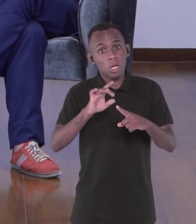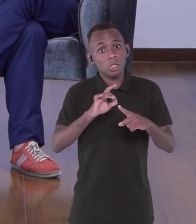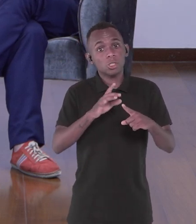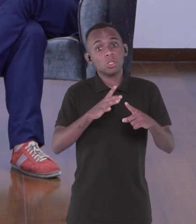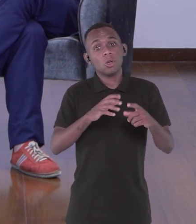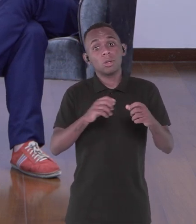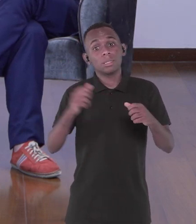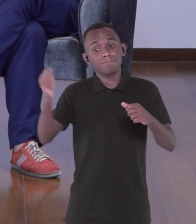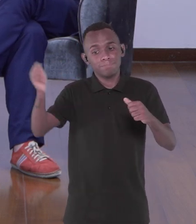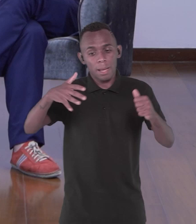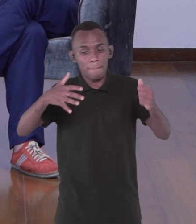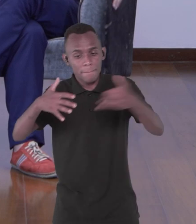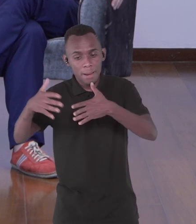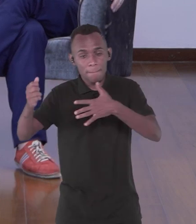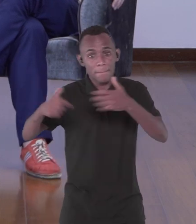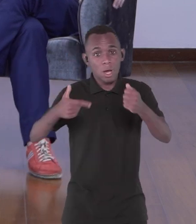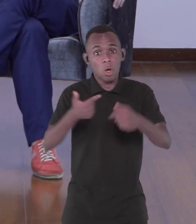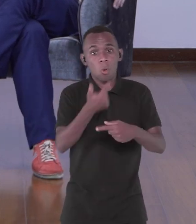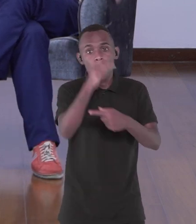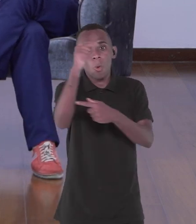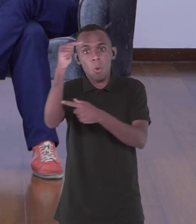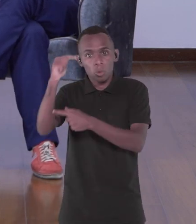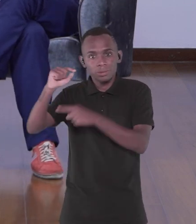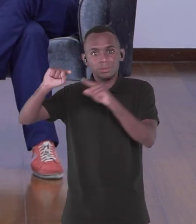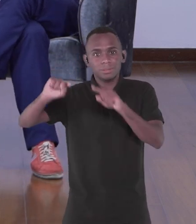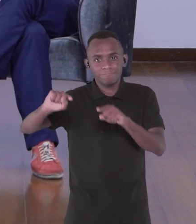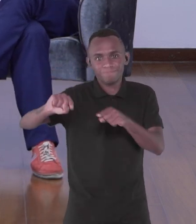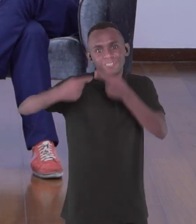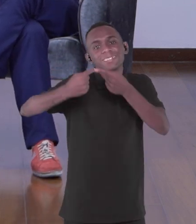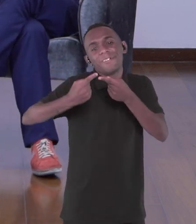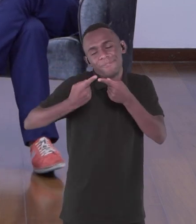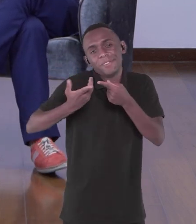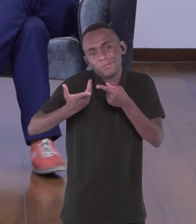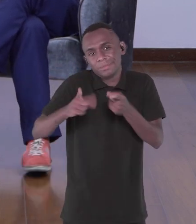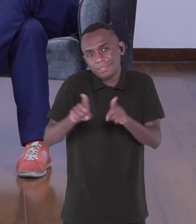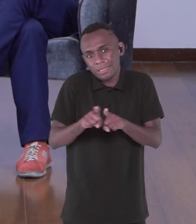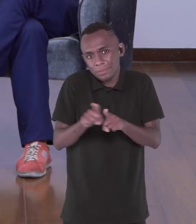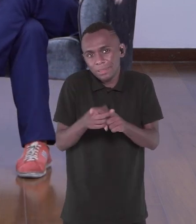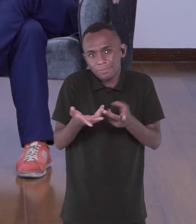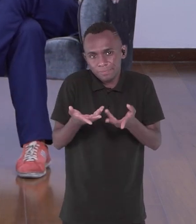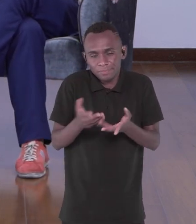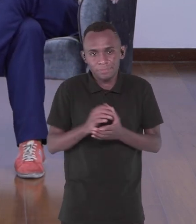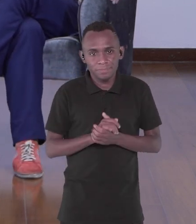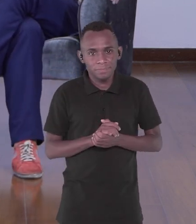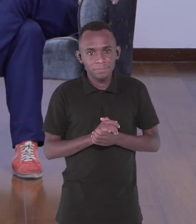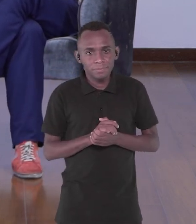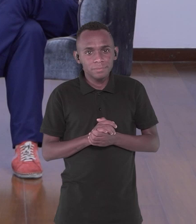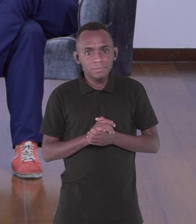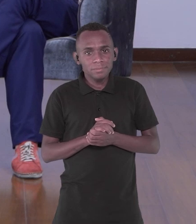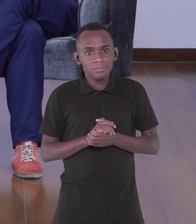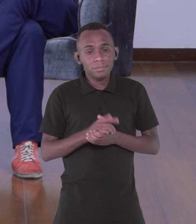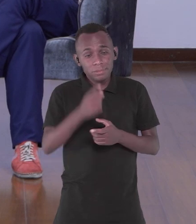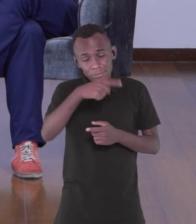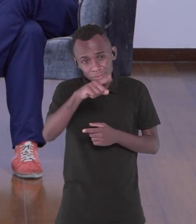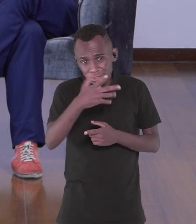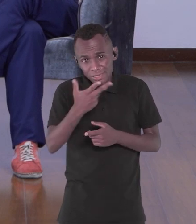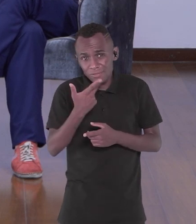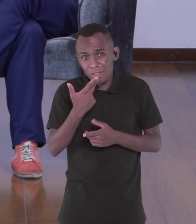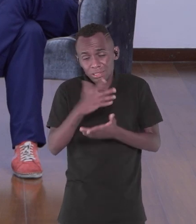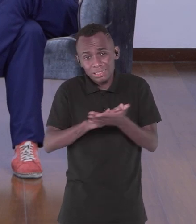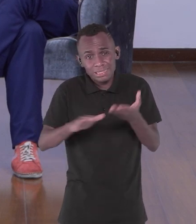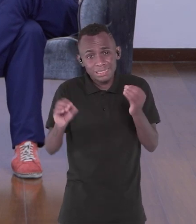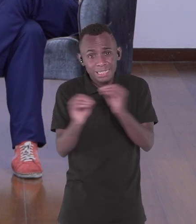também bombardeou todas as outras oposições democráticas ou mais suaves, ou etc. E vocês não falaram